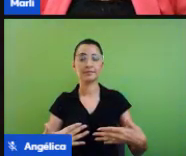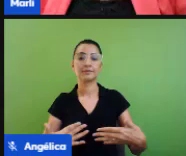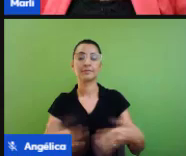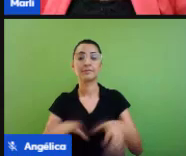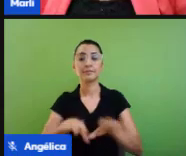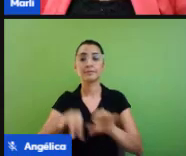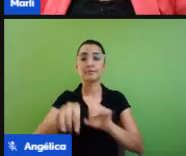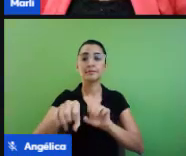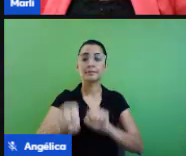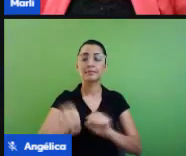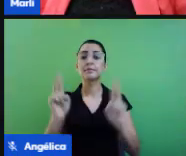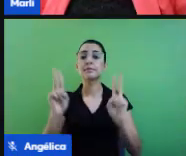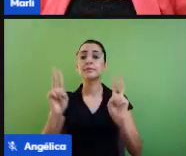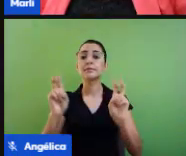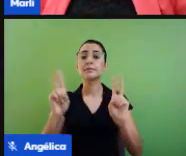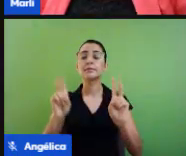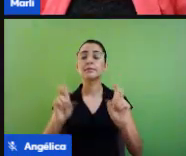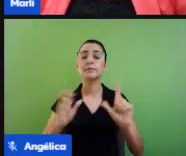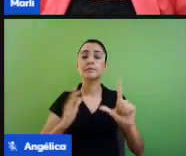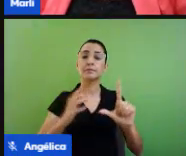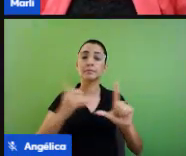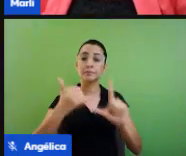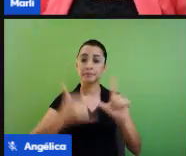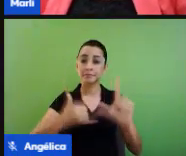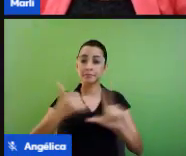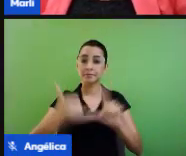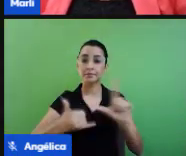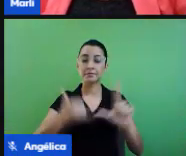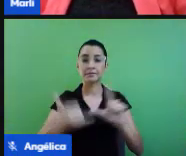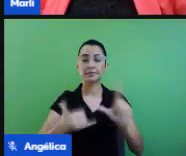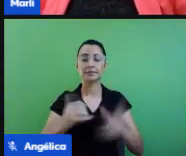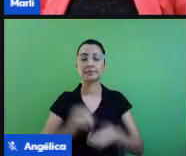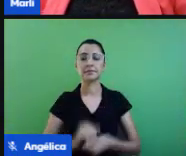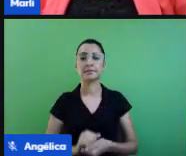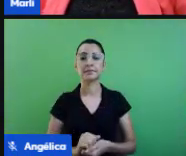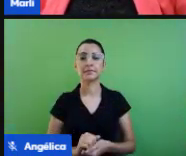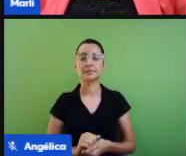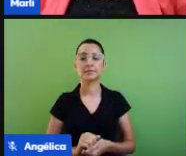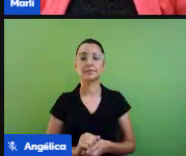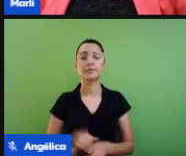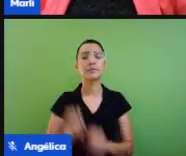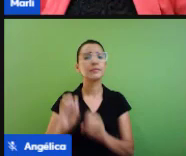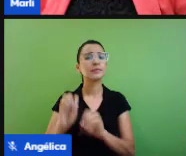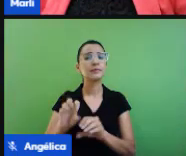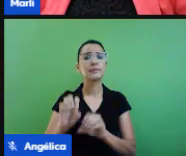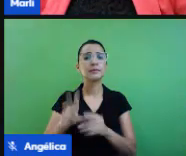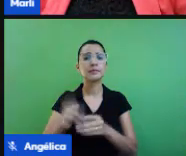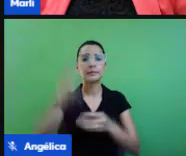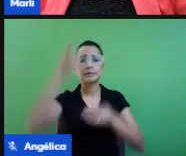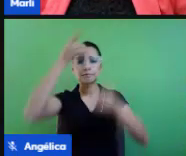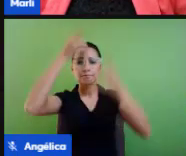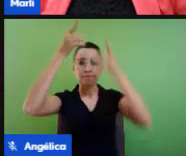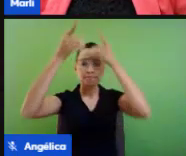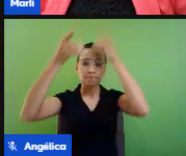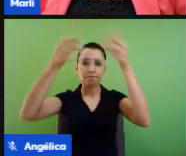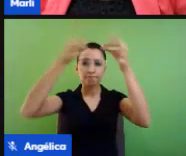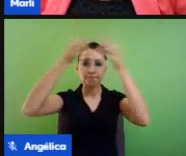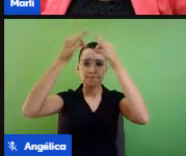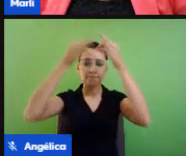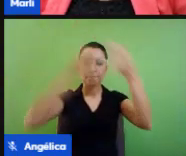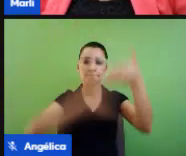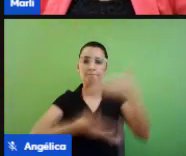a ludicidade. Ludicidade, nós trabalhamos a criatividade, as relações,